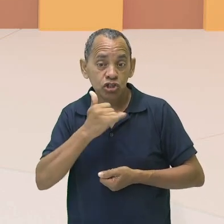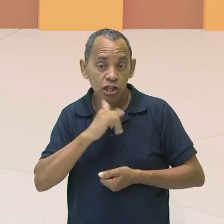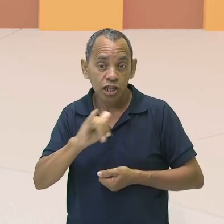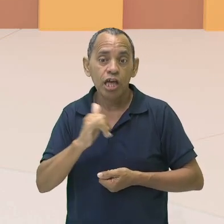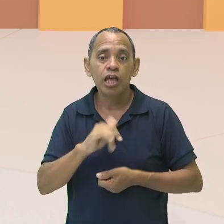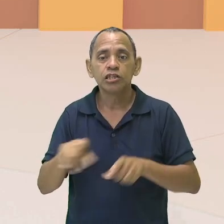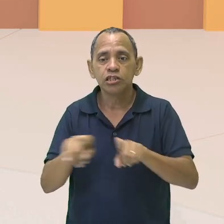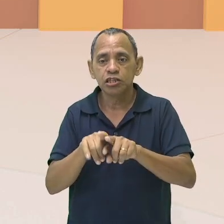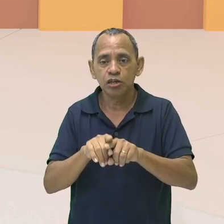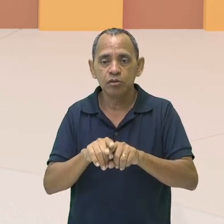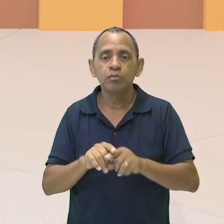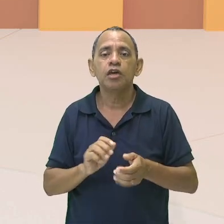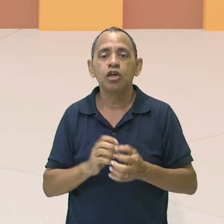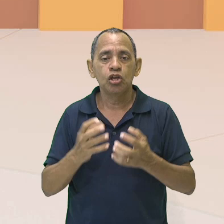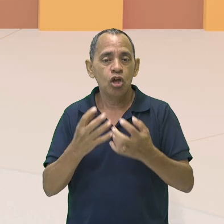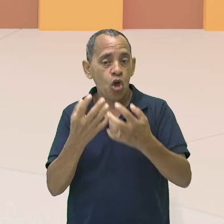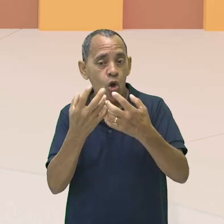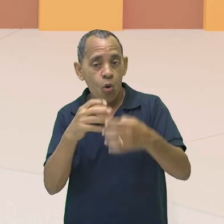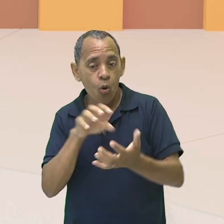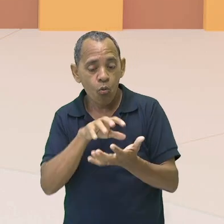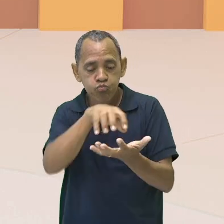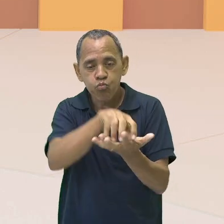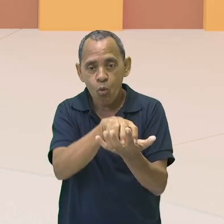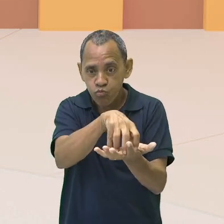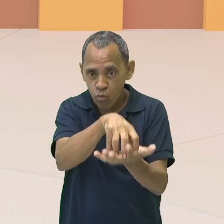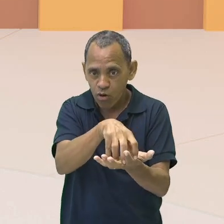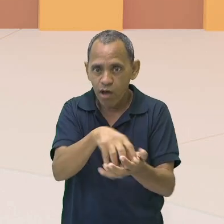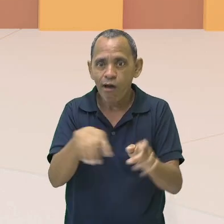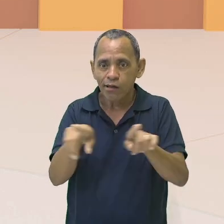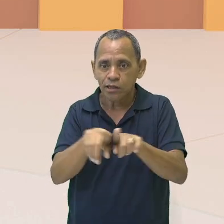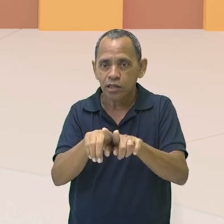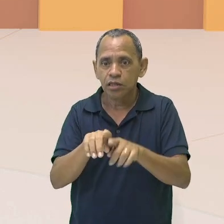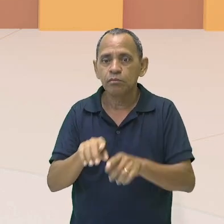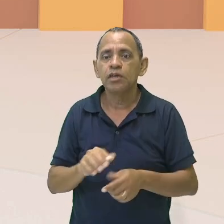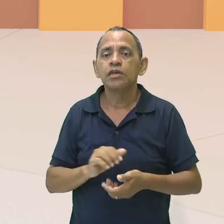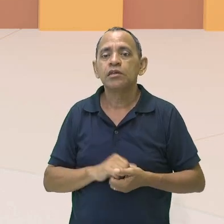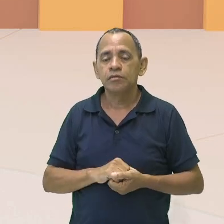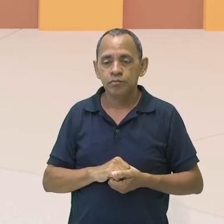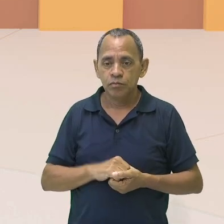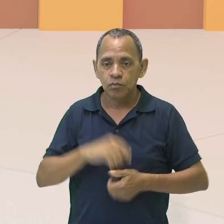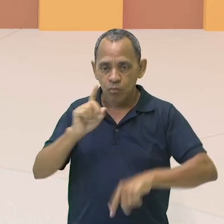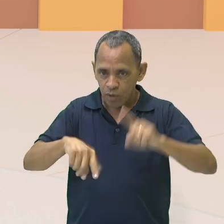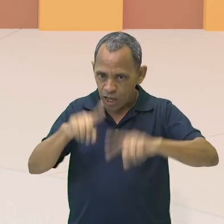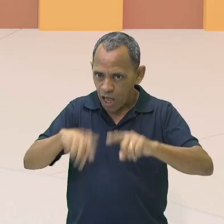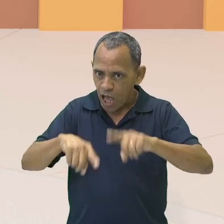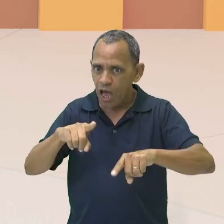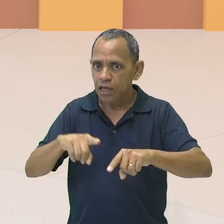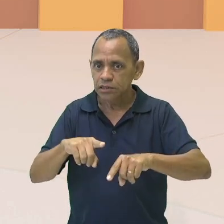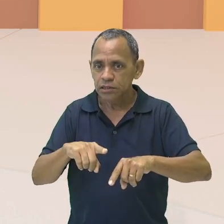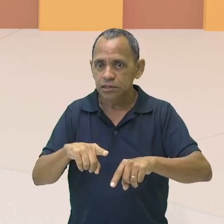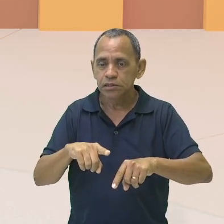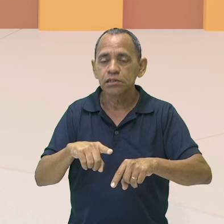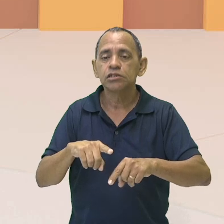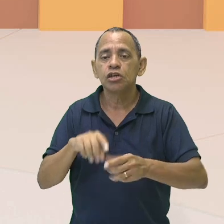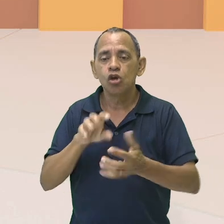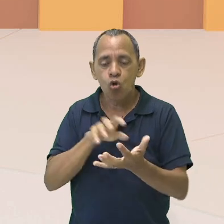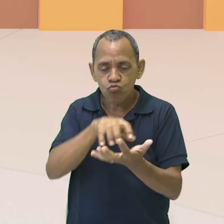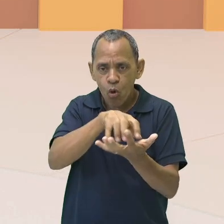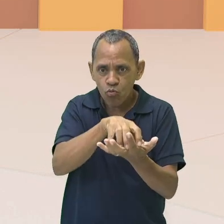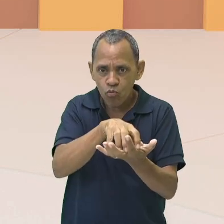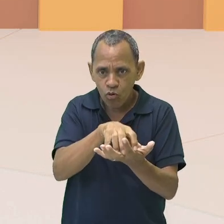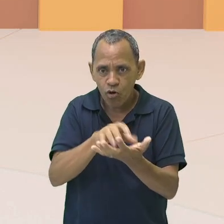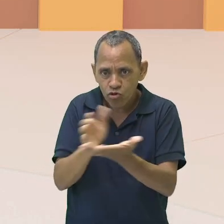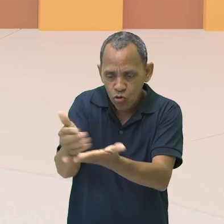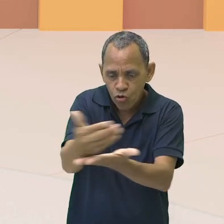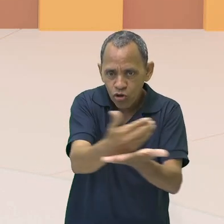das colheitadeiras, tudo isso também acaba sendo um problema, né? Quando a gente fala de queima